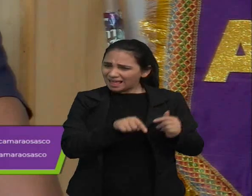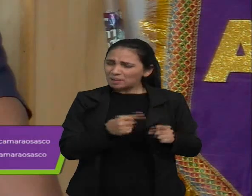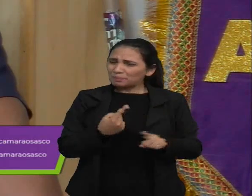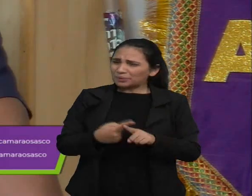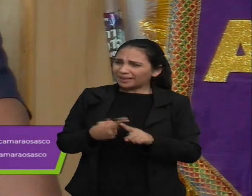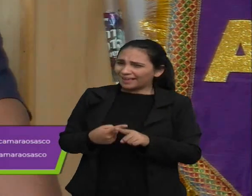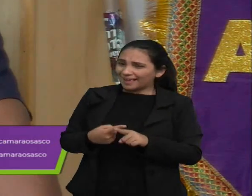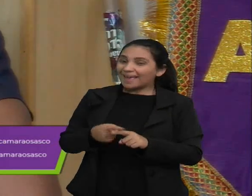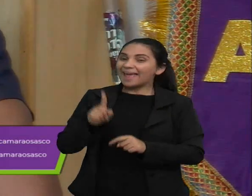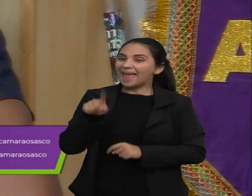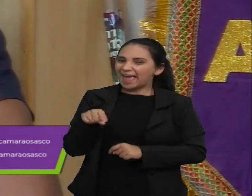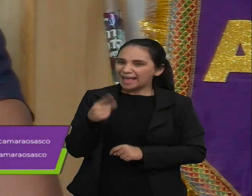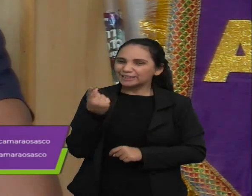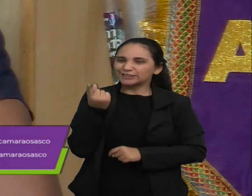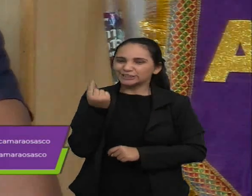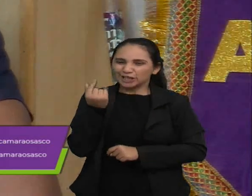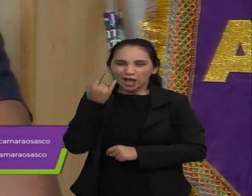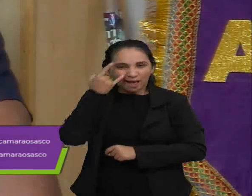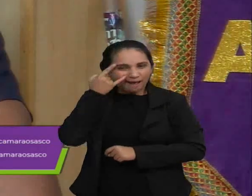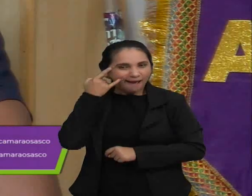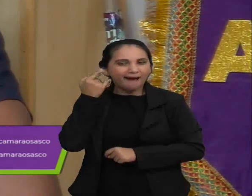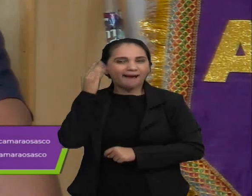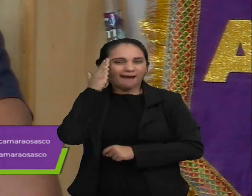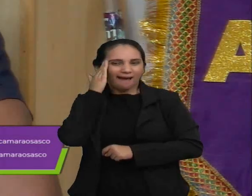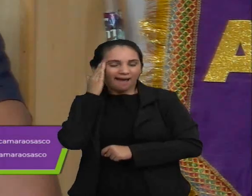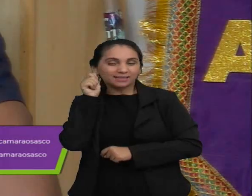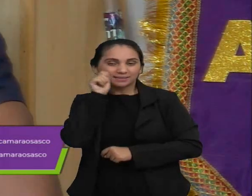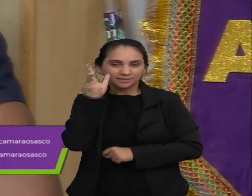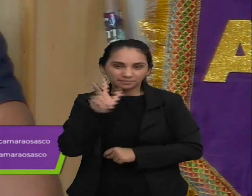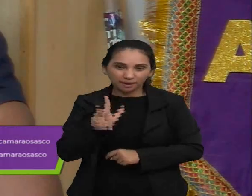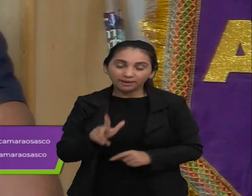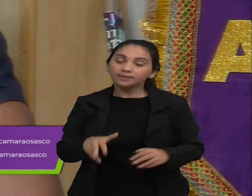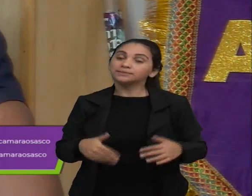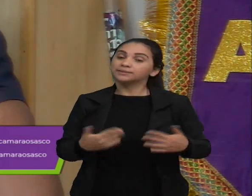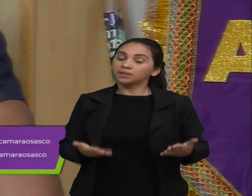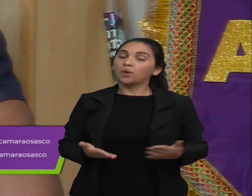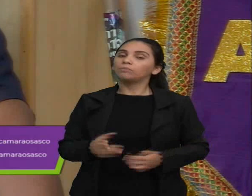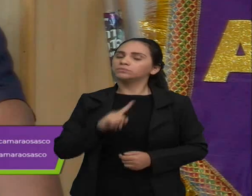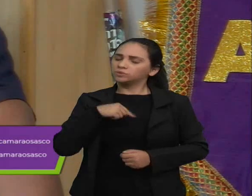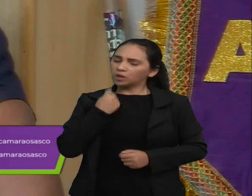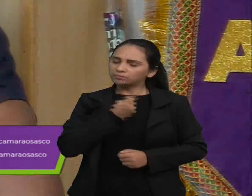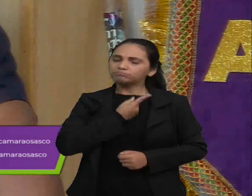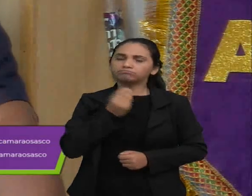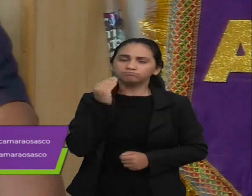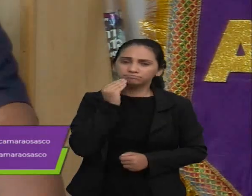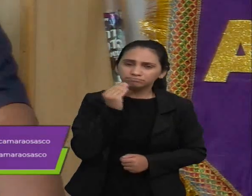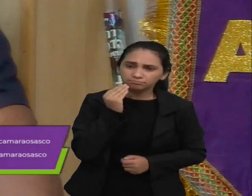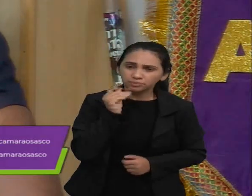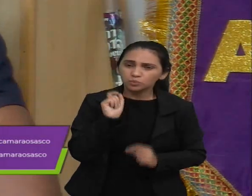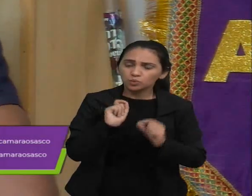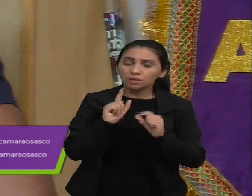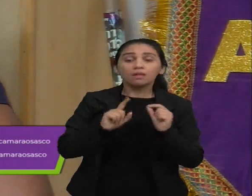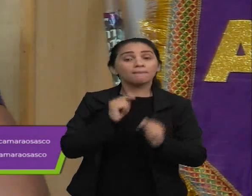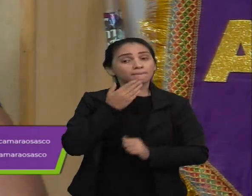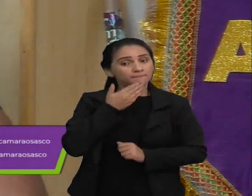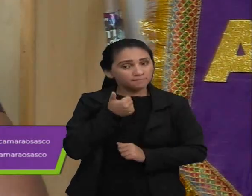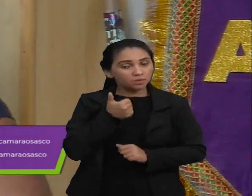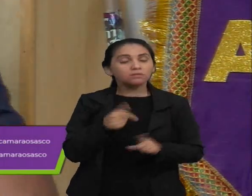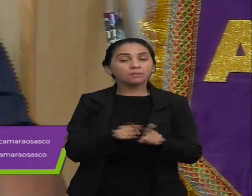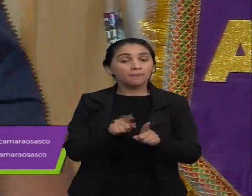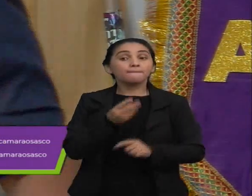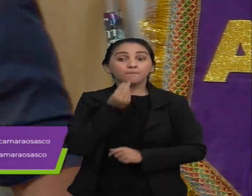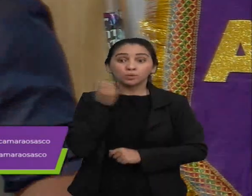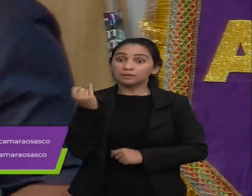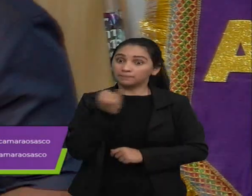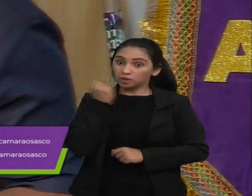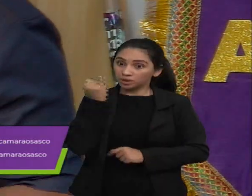dos reais querem levar a sua vantagem e nós temos a oportunidade de deixar isso muito importante aqui quando falou aqui a